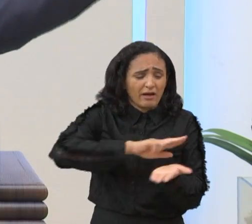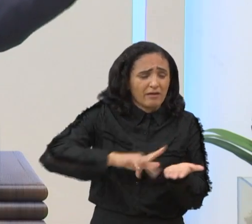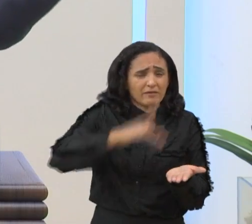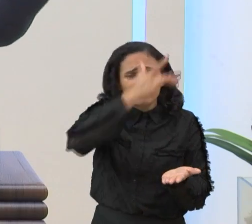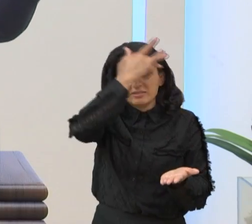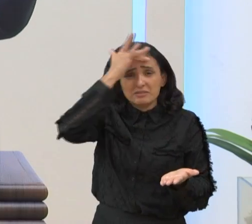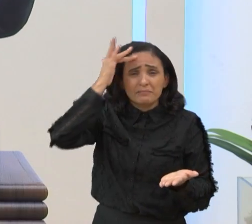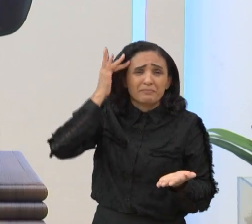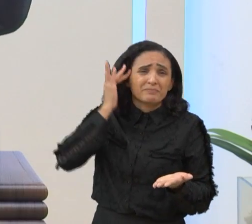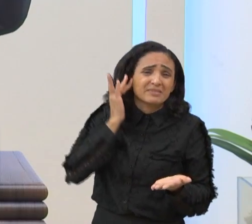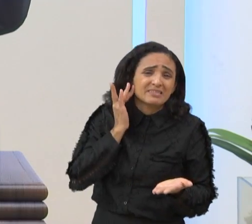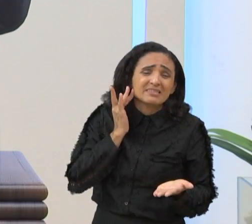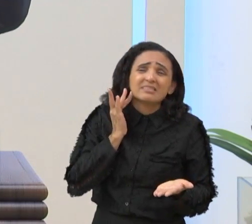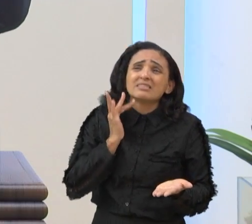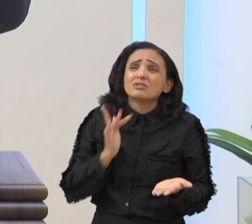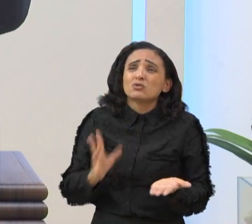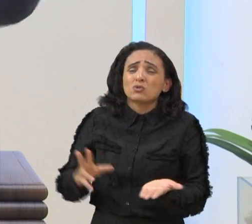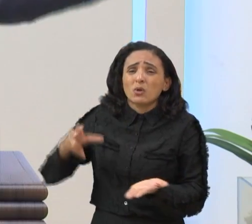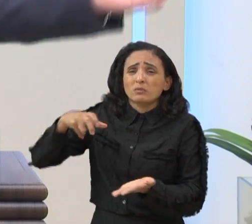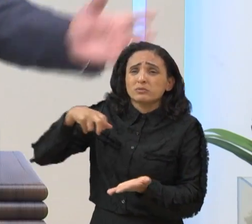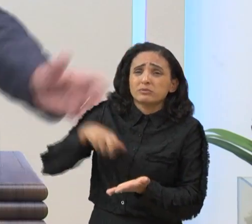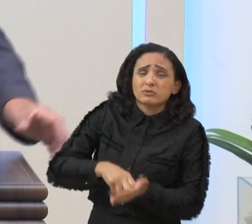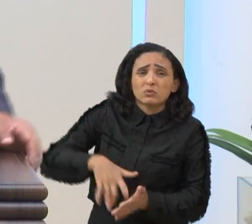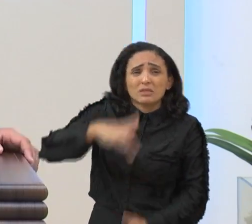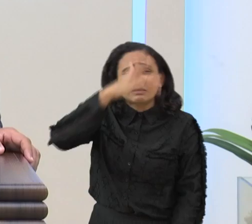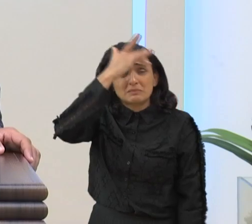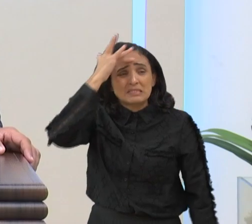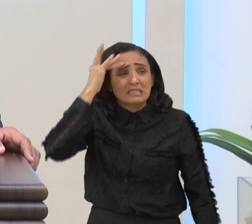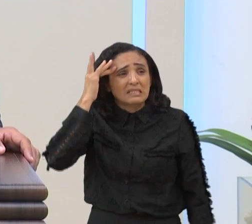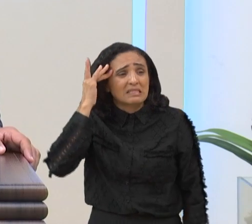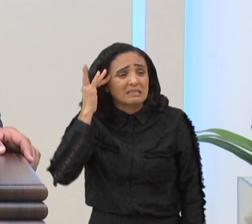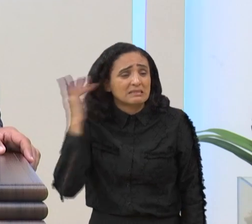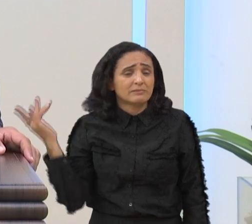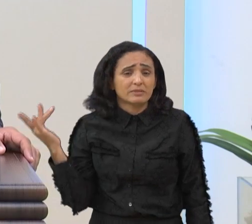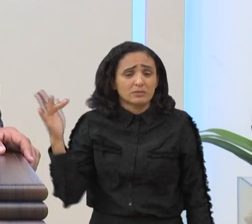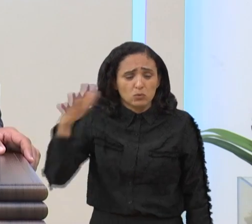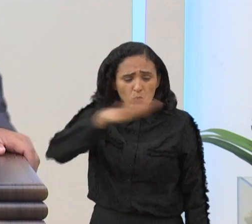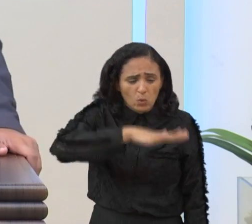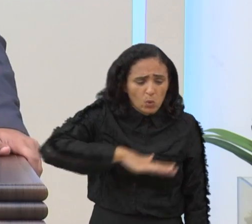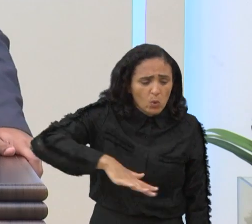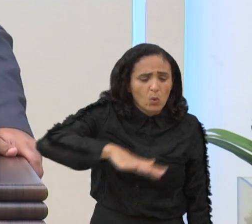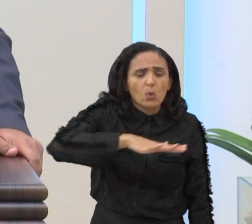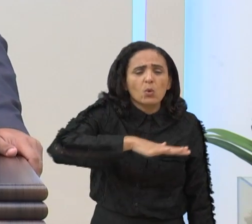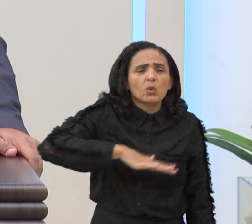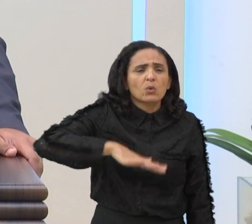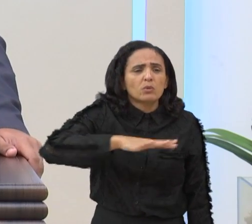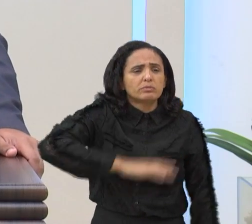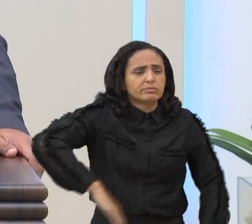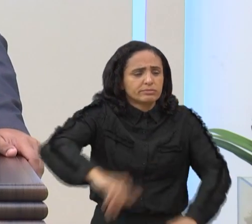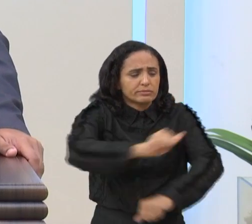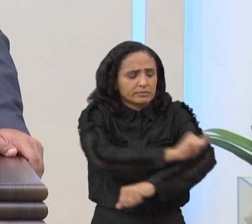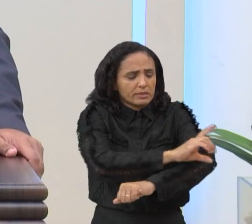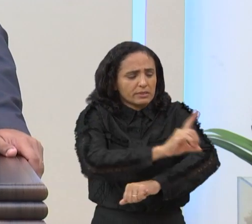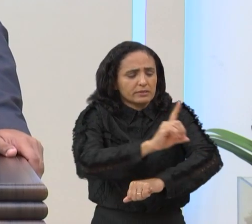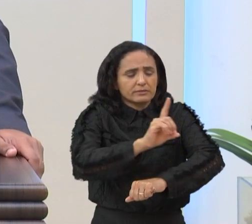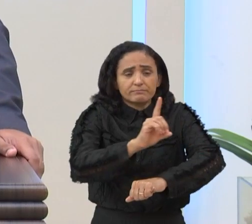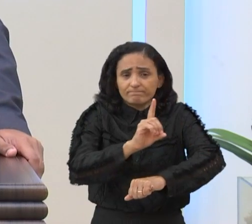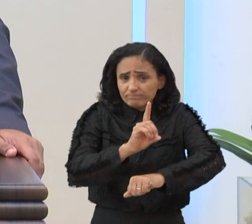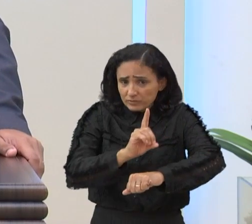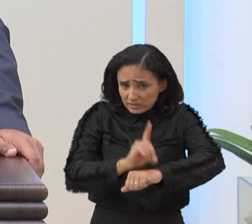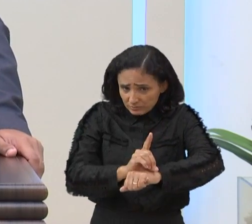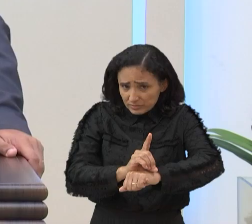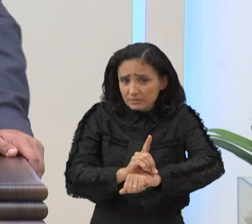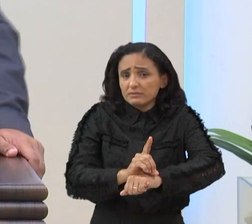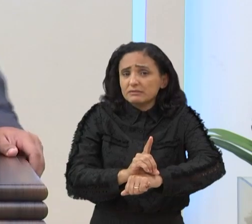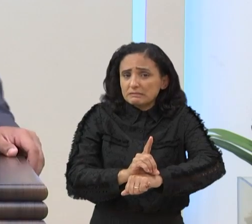de crentes salvos em Jesus, da nossa igreja, Igreja Evangélica Assembleia de